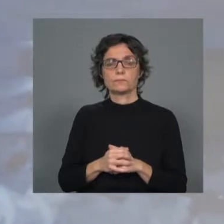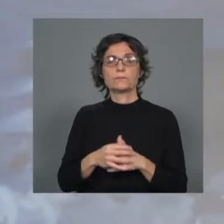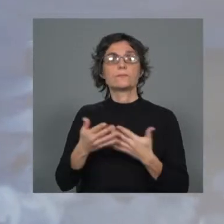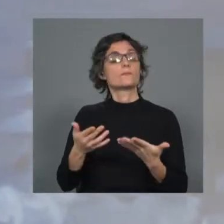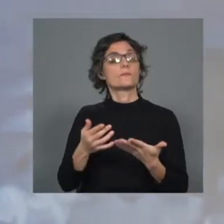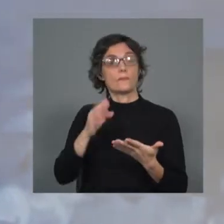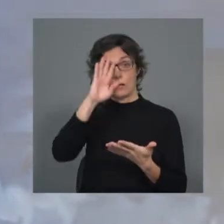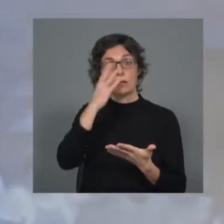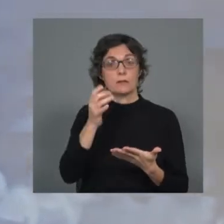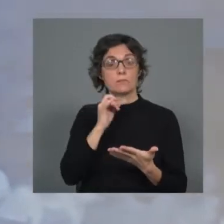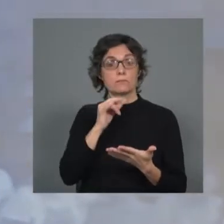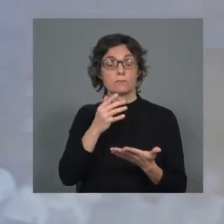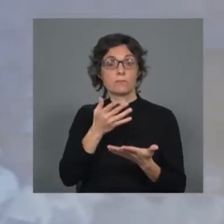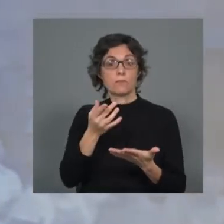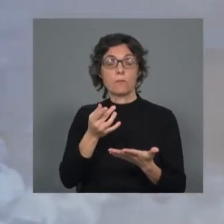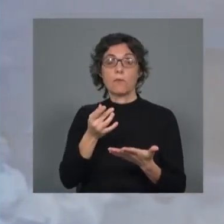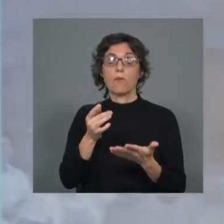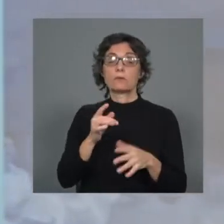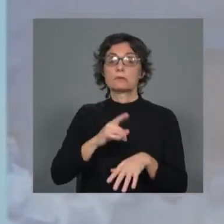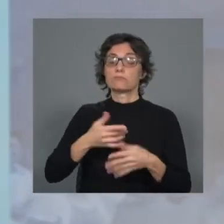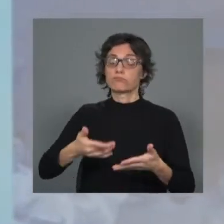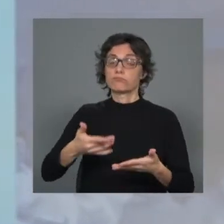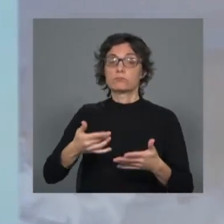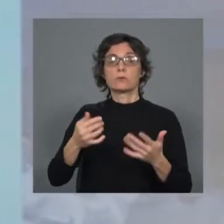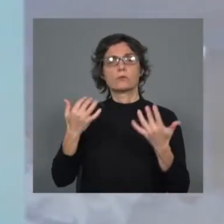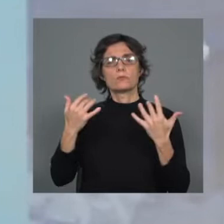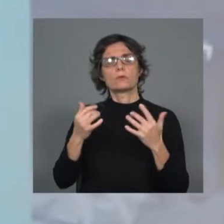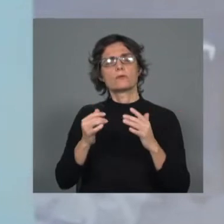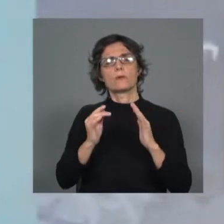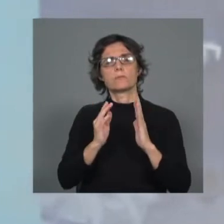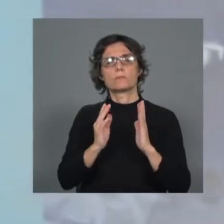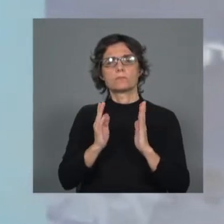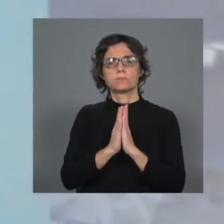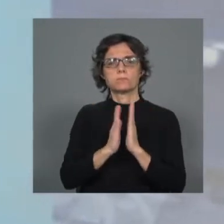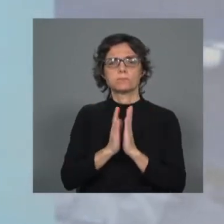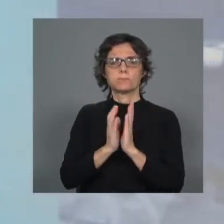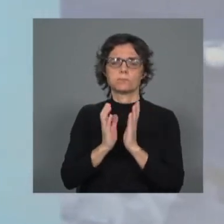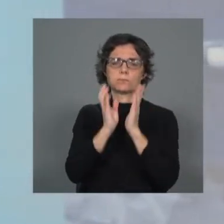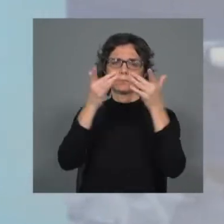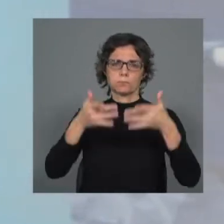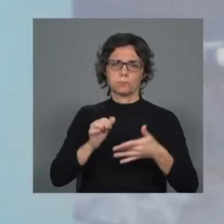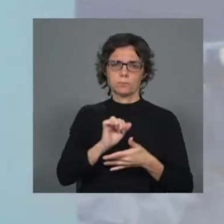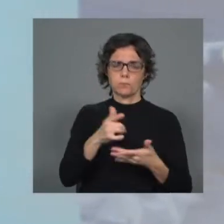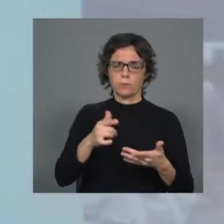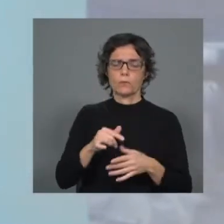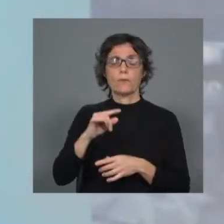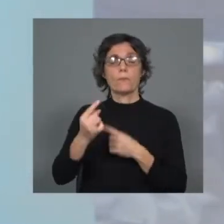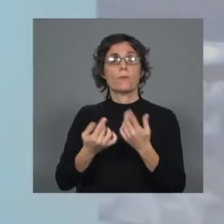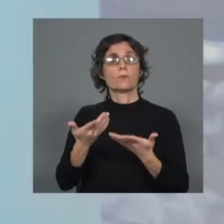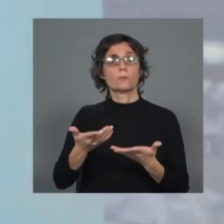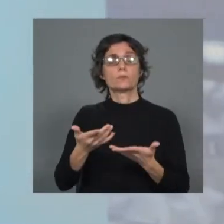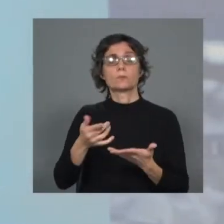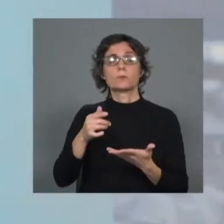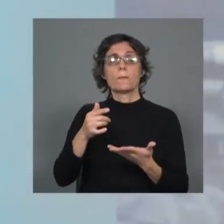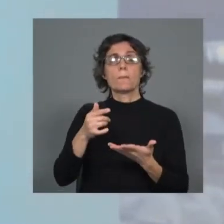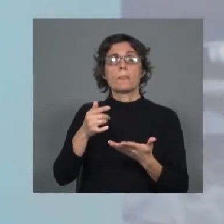Já sabe que pode acompanhar a atualidade em agência.eclésia.pt. Agora, algumas linhas de força desta